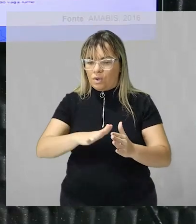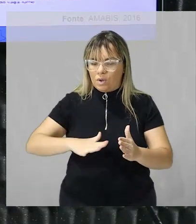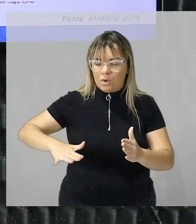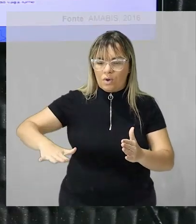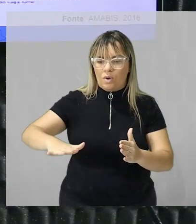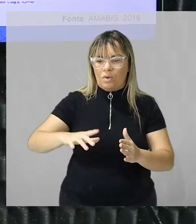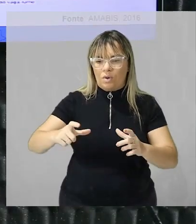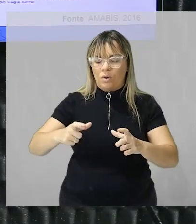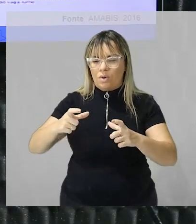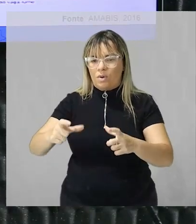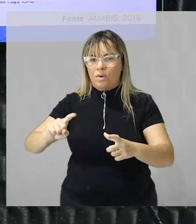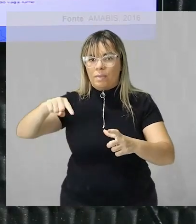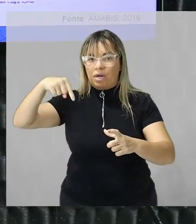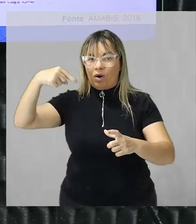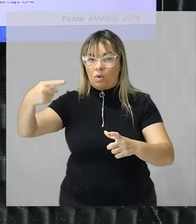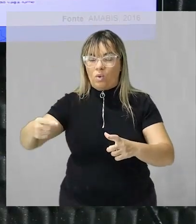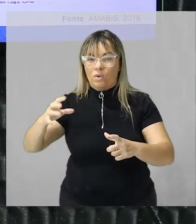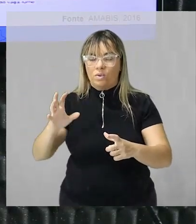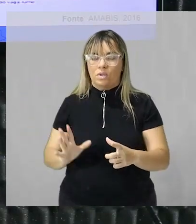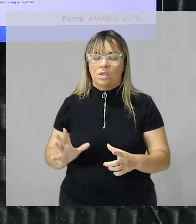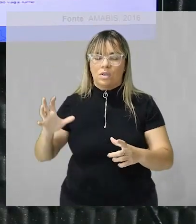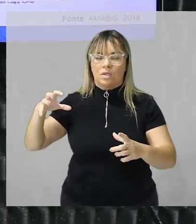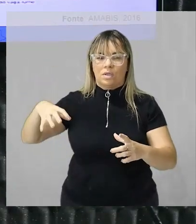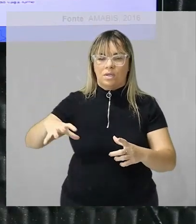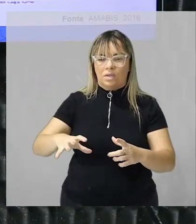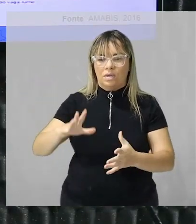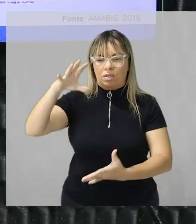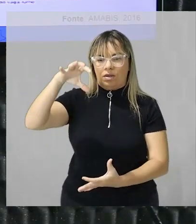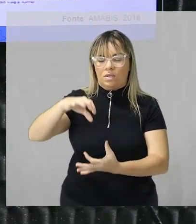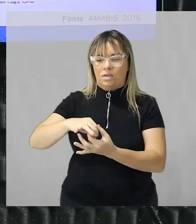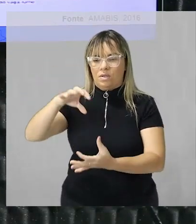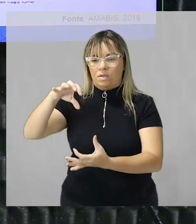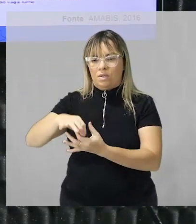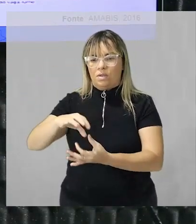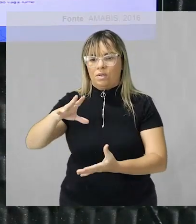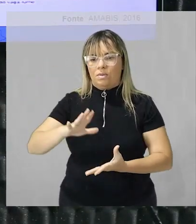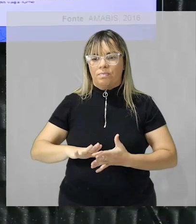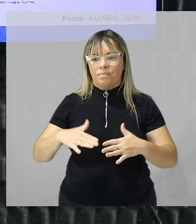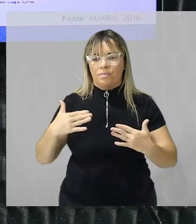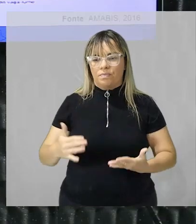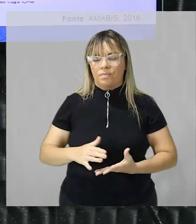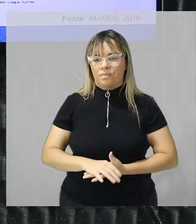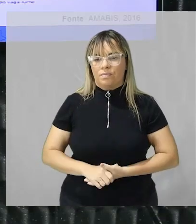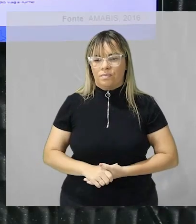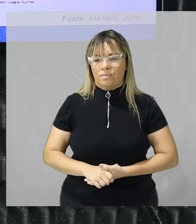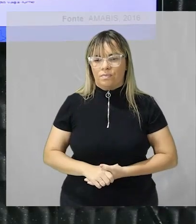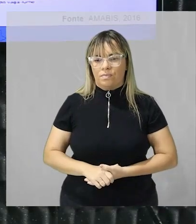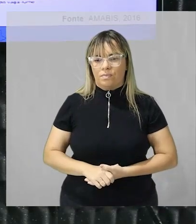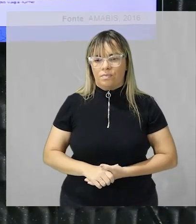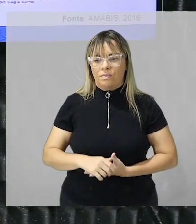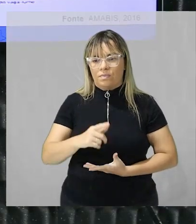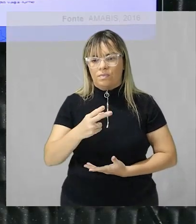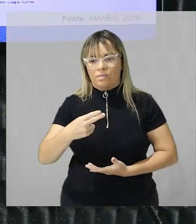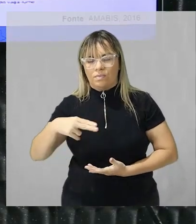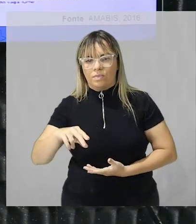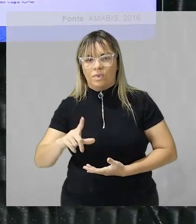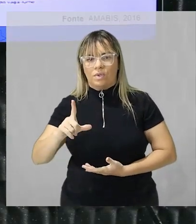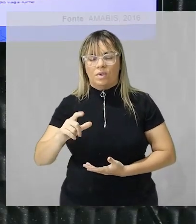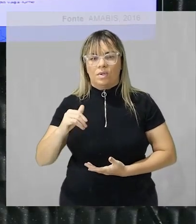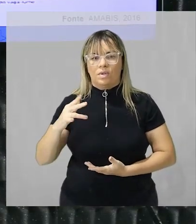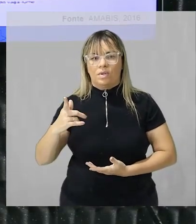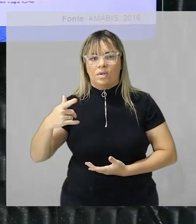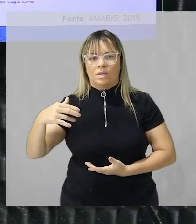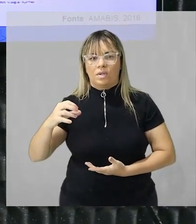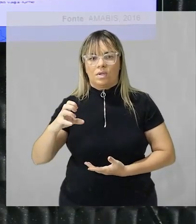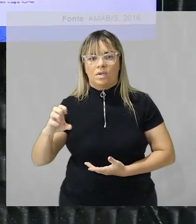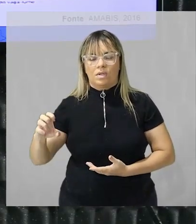que uma outra enzima possa ligar essas moléculas. Nós chamamos de ligase, tá? O nome dessas enzimas